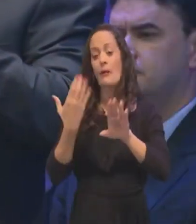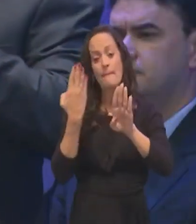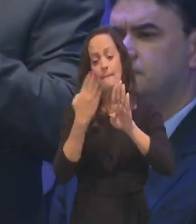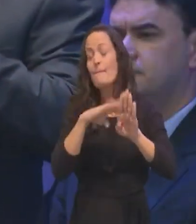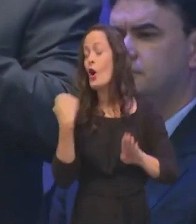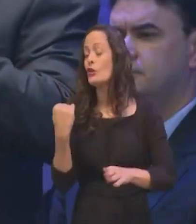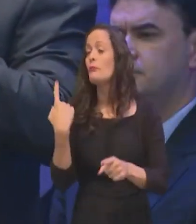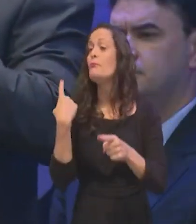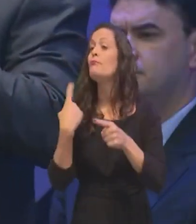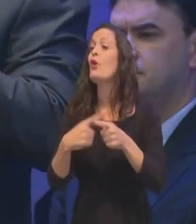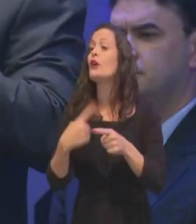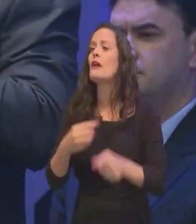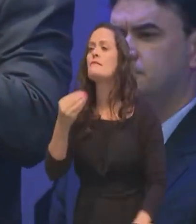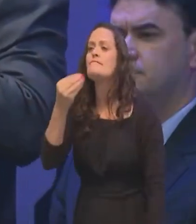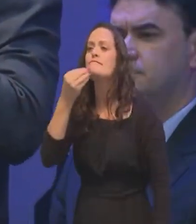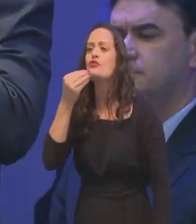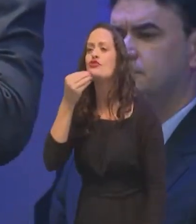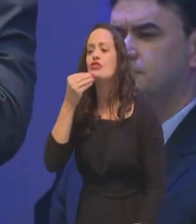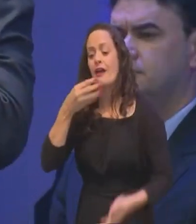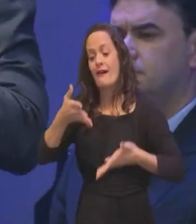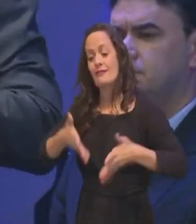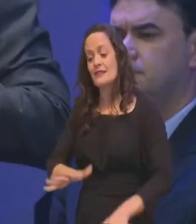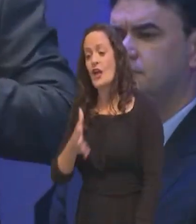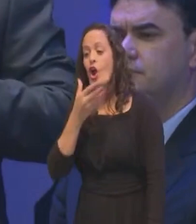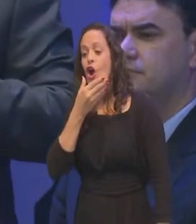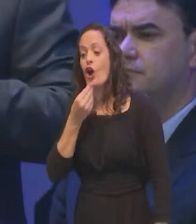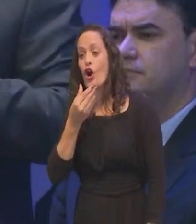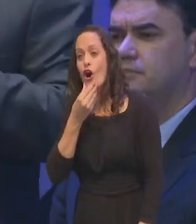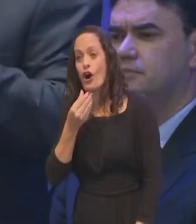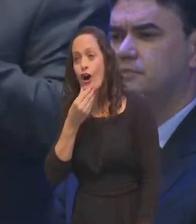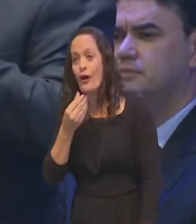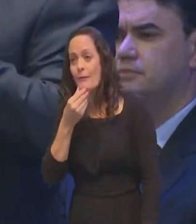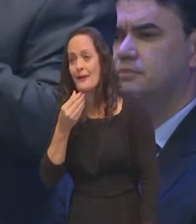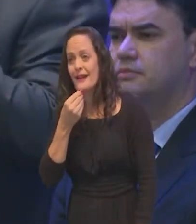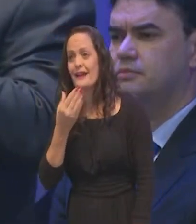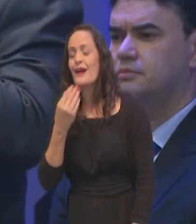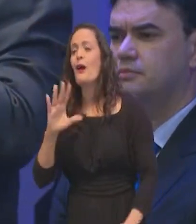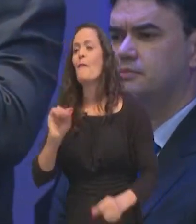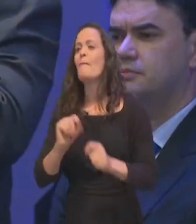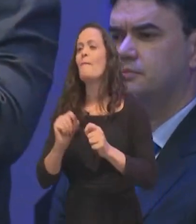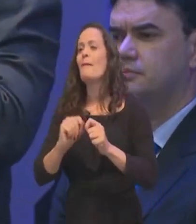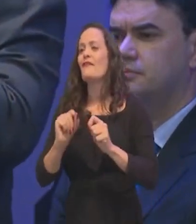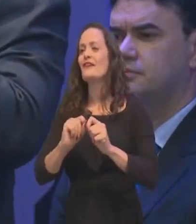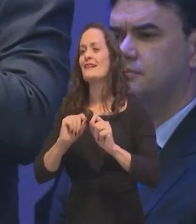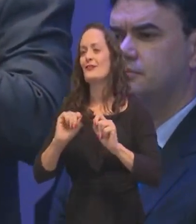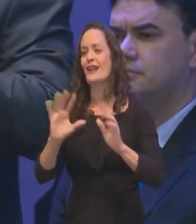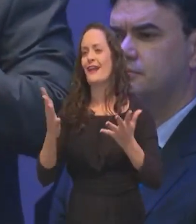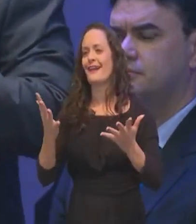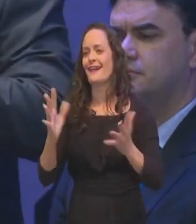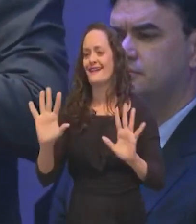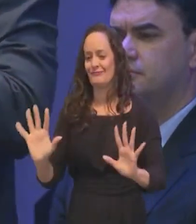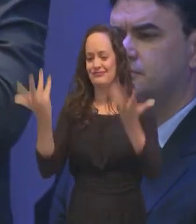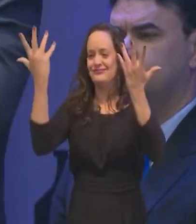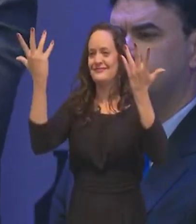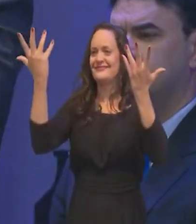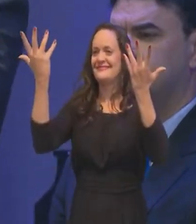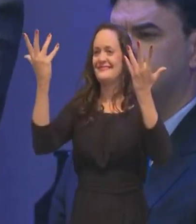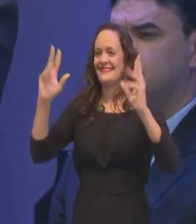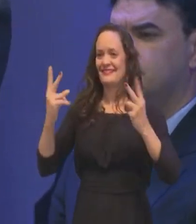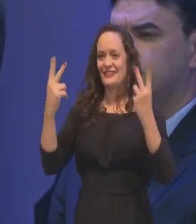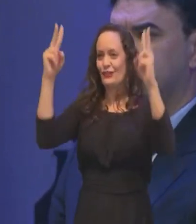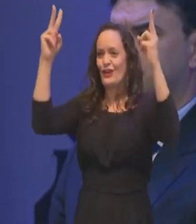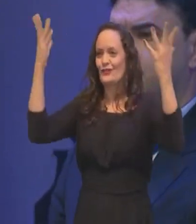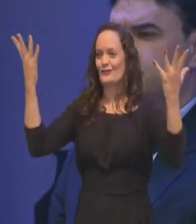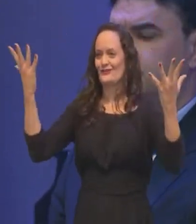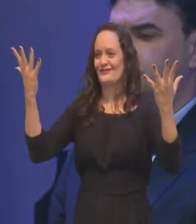que alguém pudesse nascer para inaugurar o reino messiânico. Isto acontece, se repete